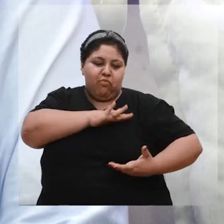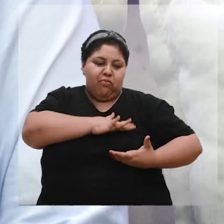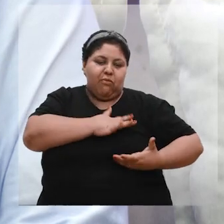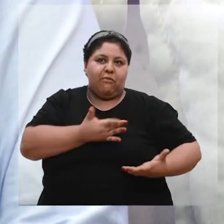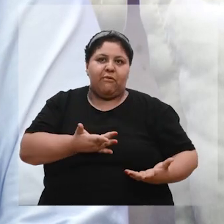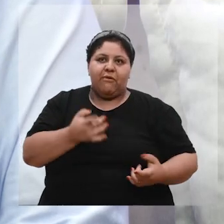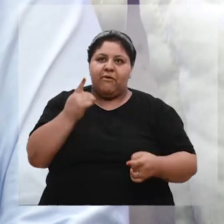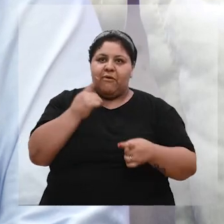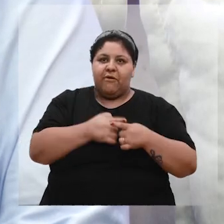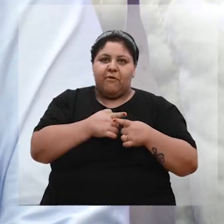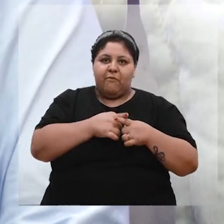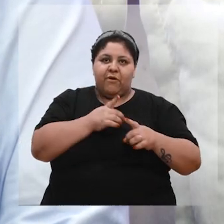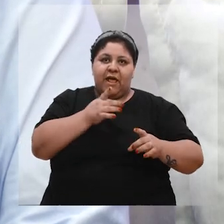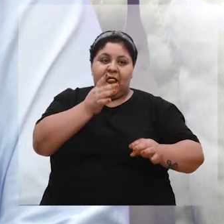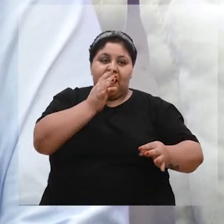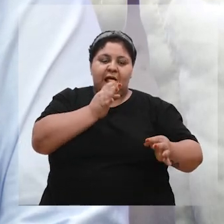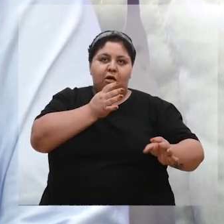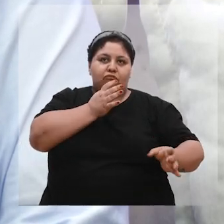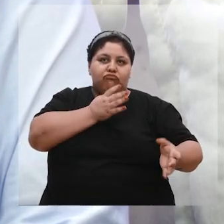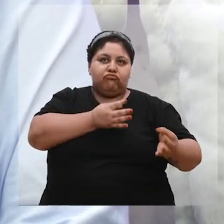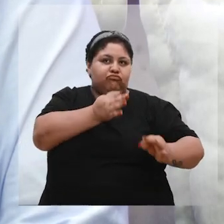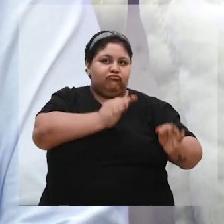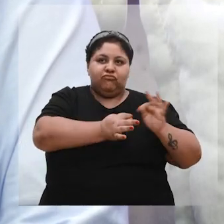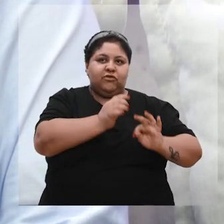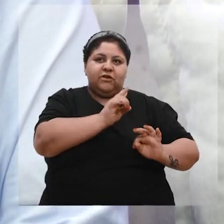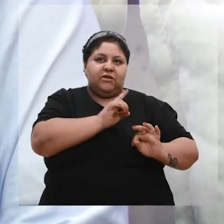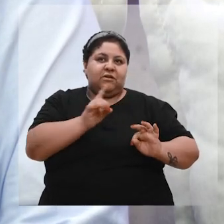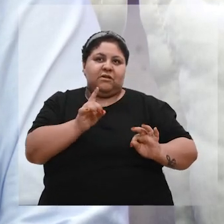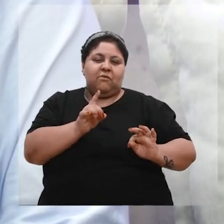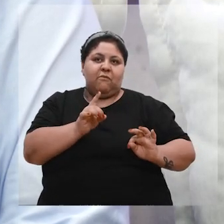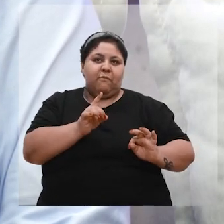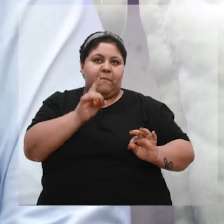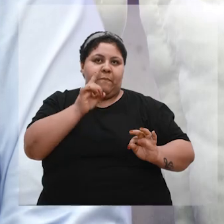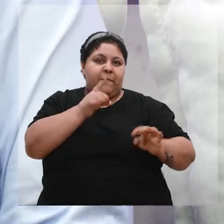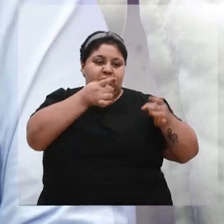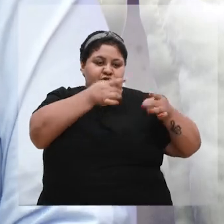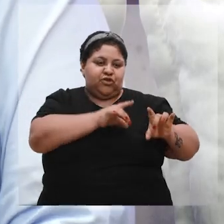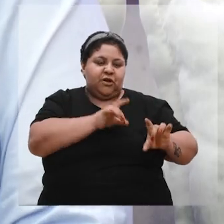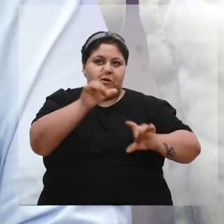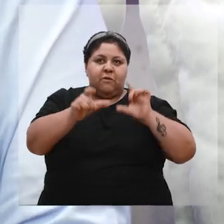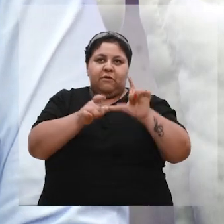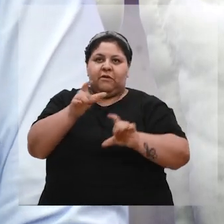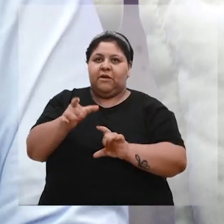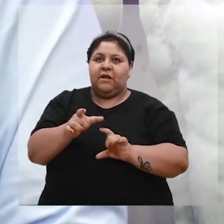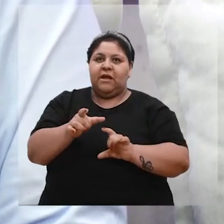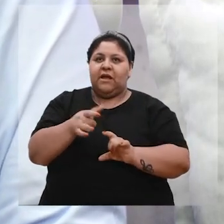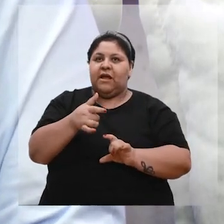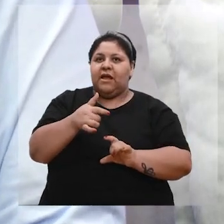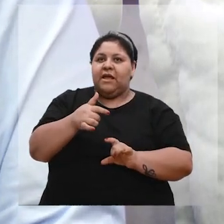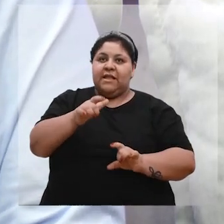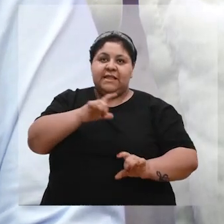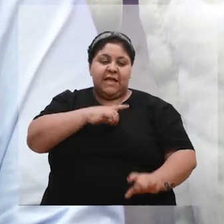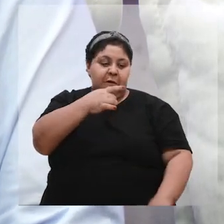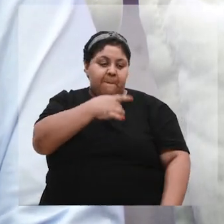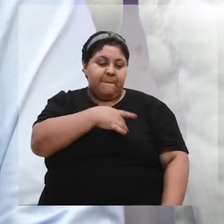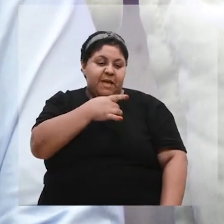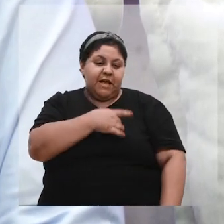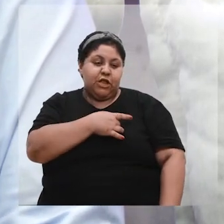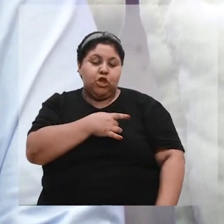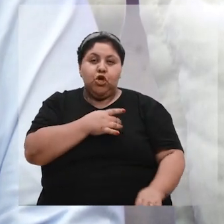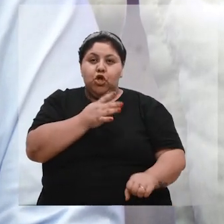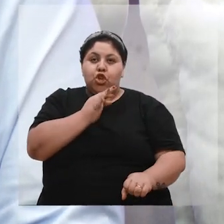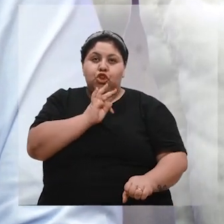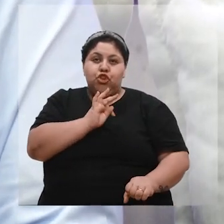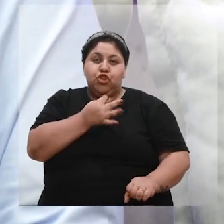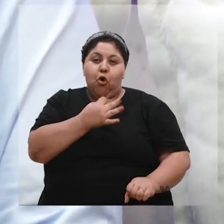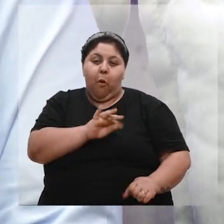medo da mamografia, né? Ela é um exame que não é invasivo, Muitas pacientes dizem que, tem medo que